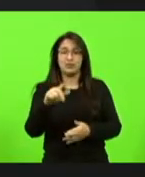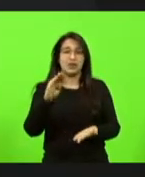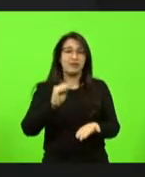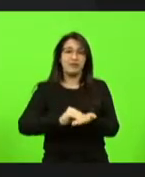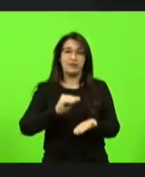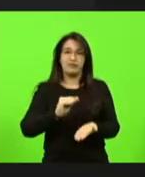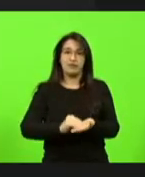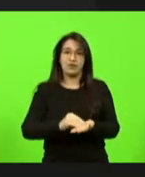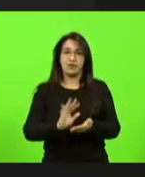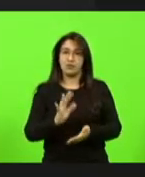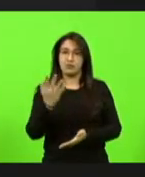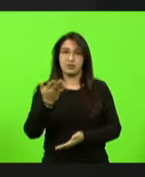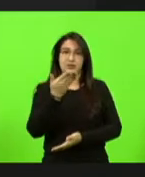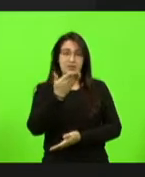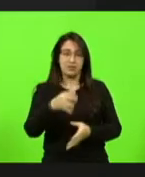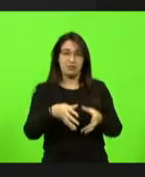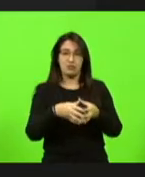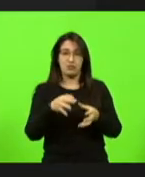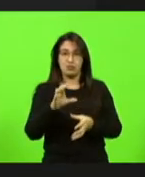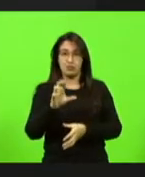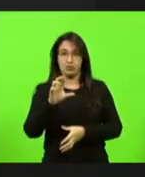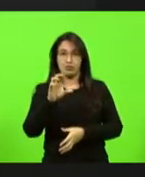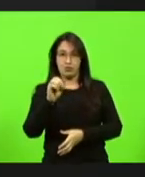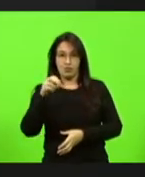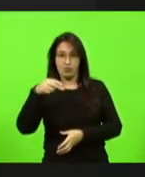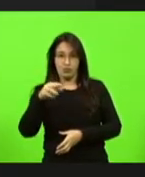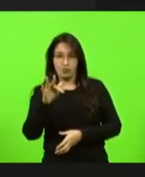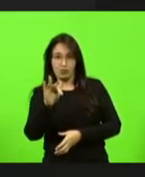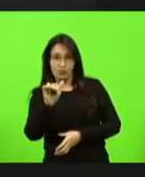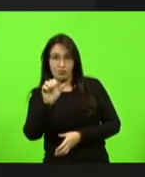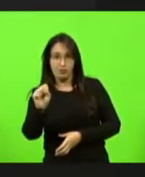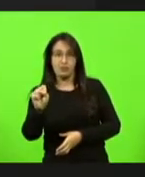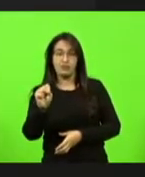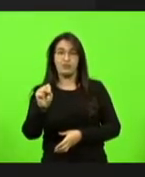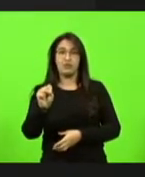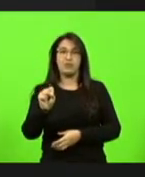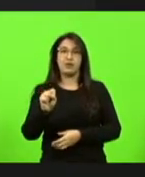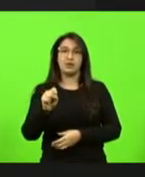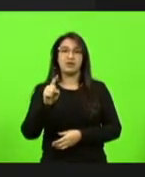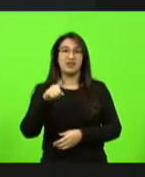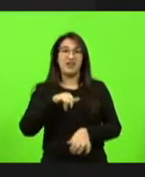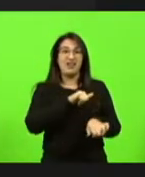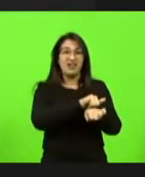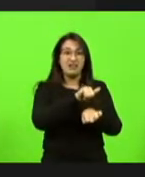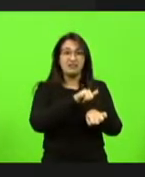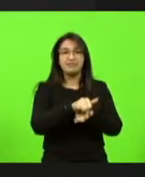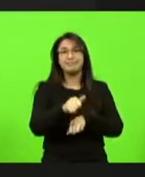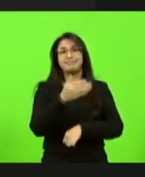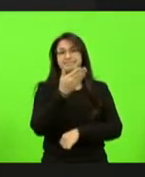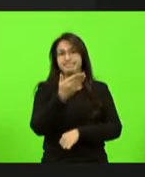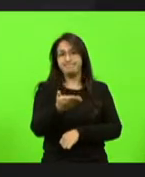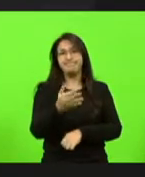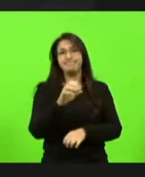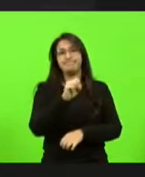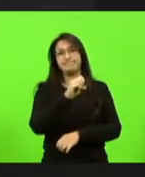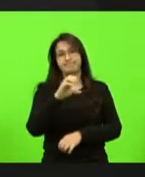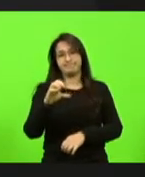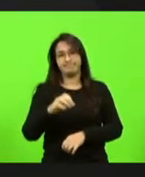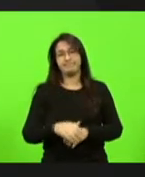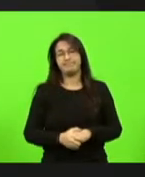Confas em relação ao Prefis. É para inglês ver. Isso é uma enganação para Santa Catarina,